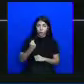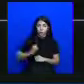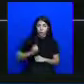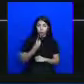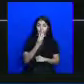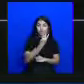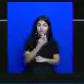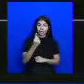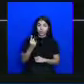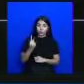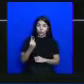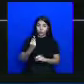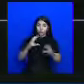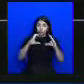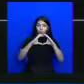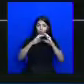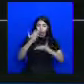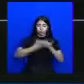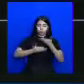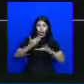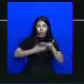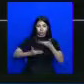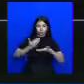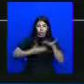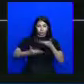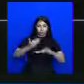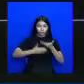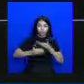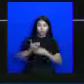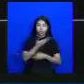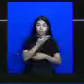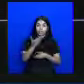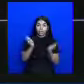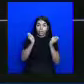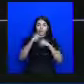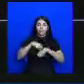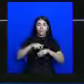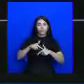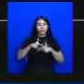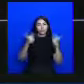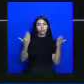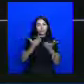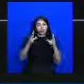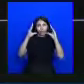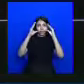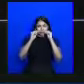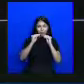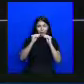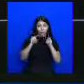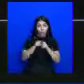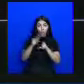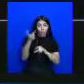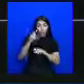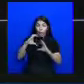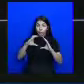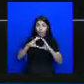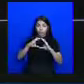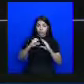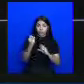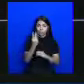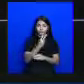Número 31. Globo girando. Você pode ser o sortudo da noite. Vem chegando mais uma